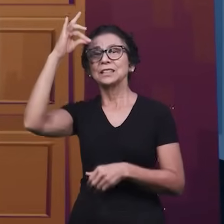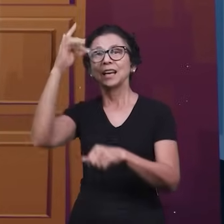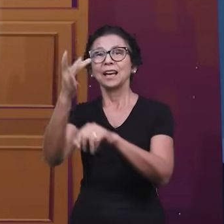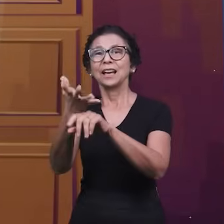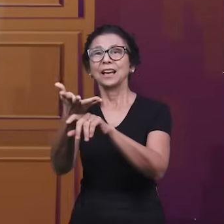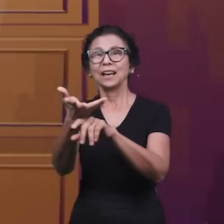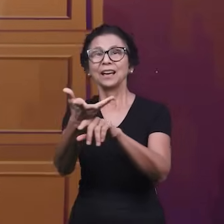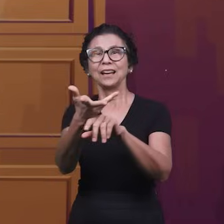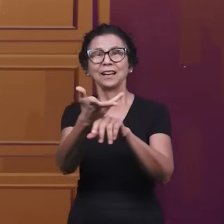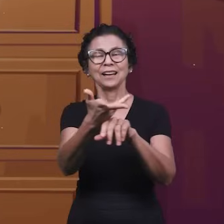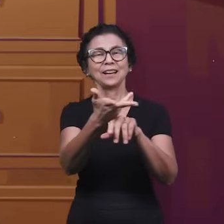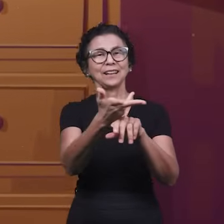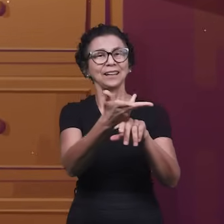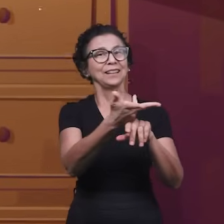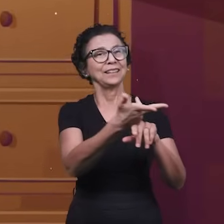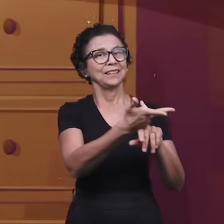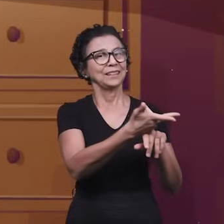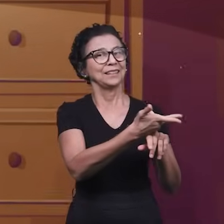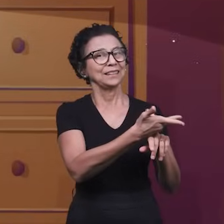de